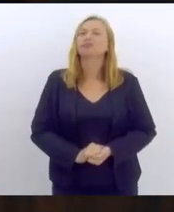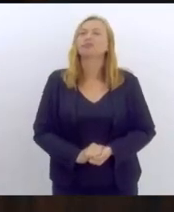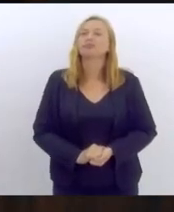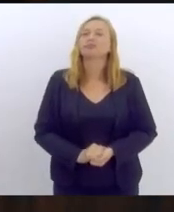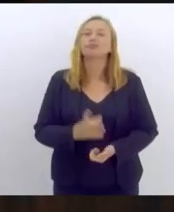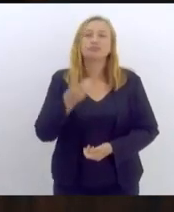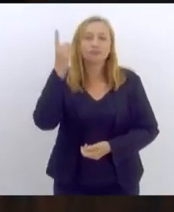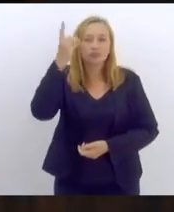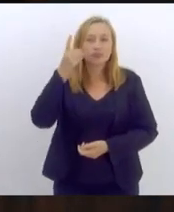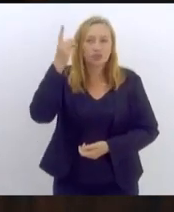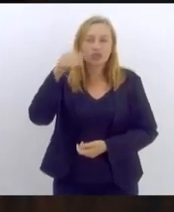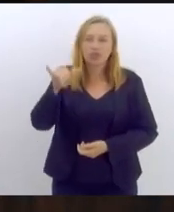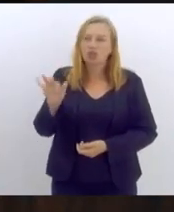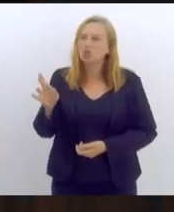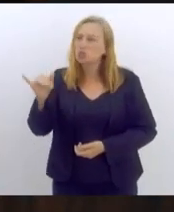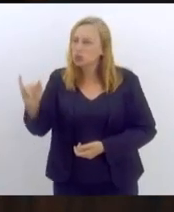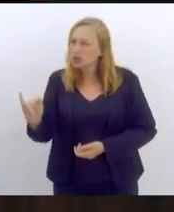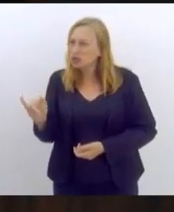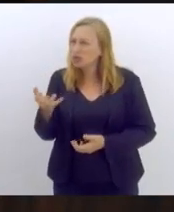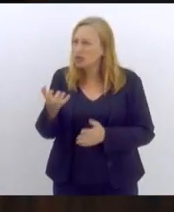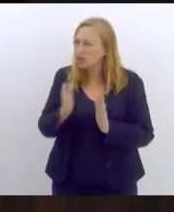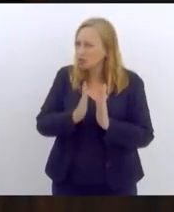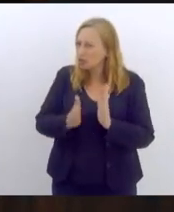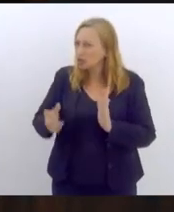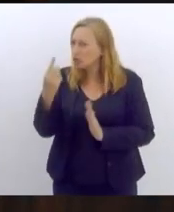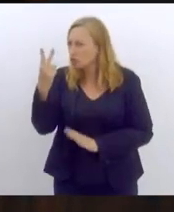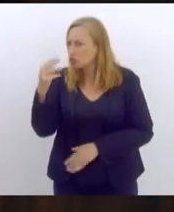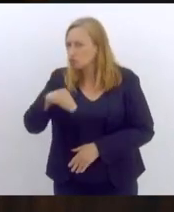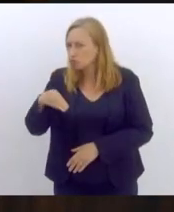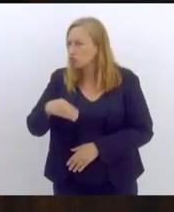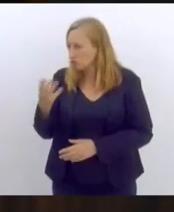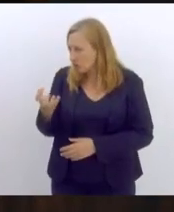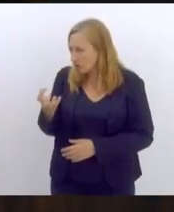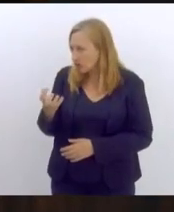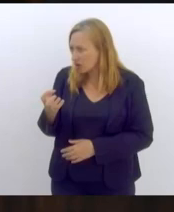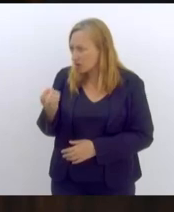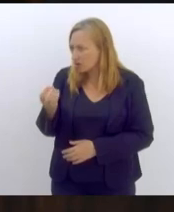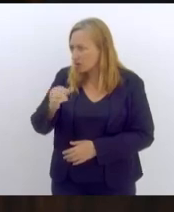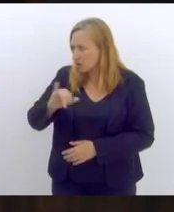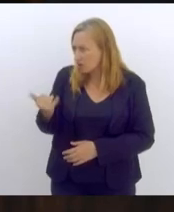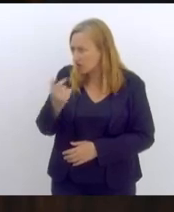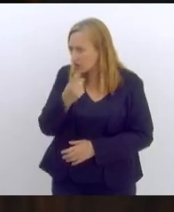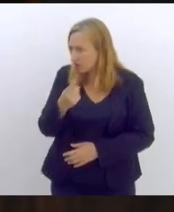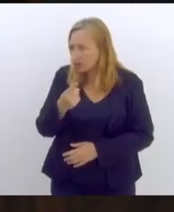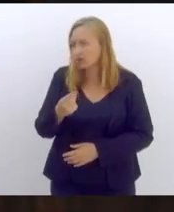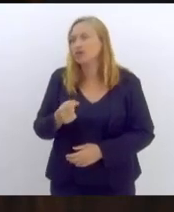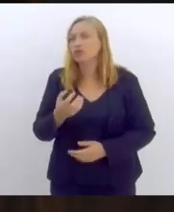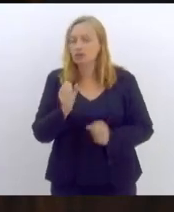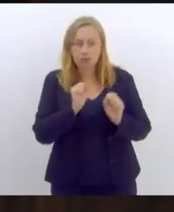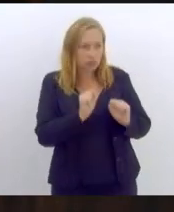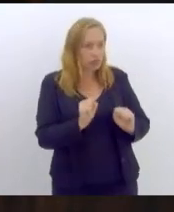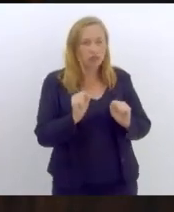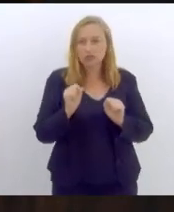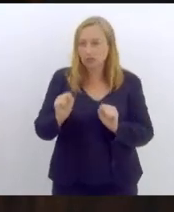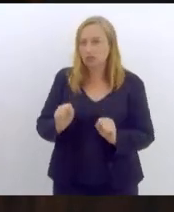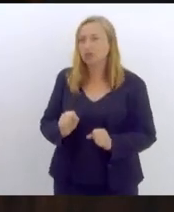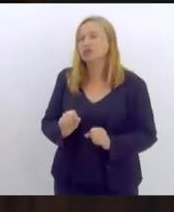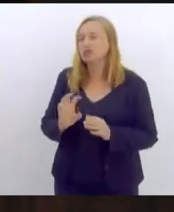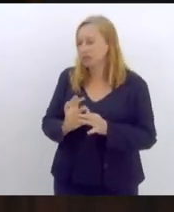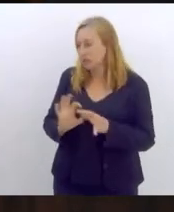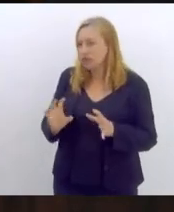O deputado Yuri queria fazer uma questão de ordem, ele ainda tem 2 minutos, se você quiser aproveitar os 2 minutos. Pode, por favor. Se ele